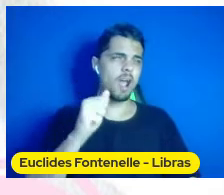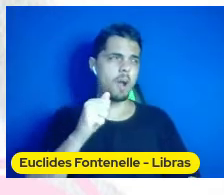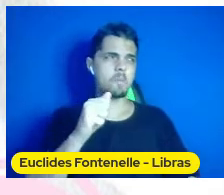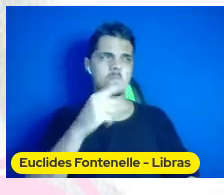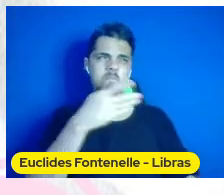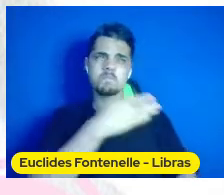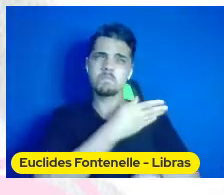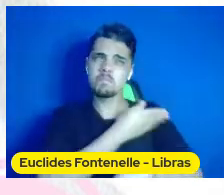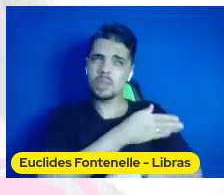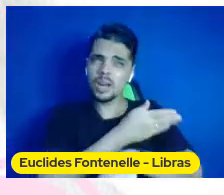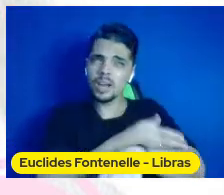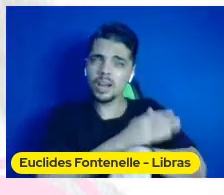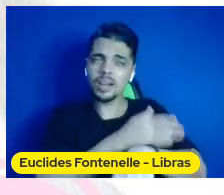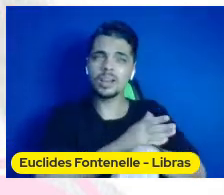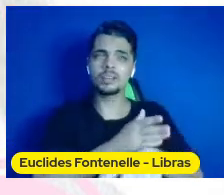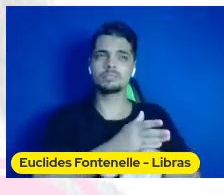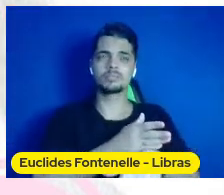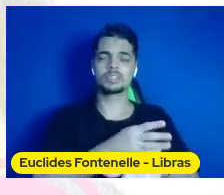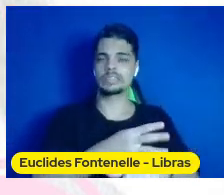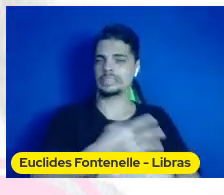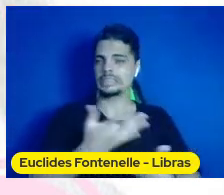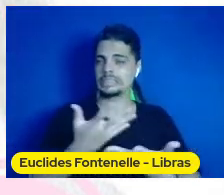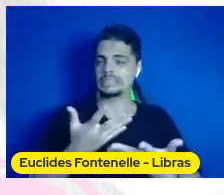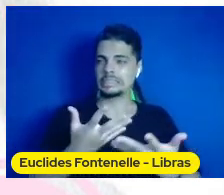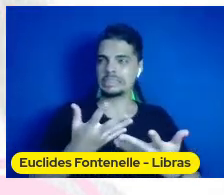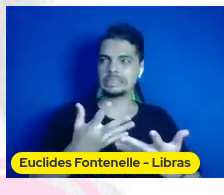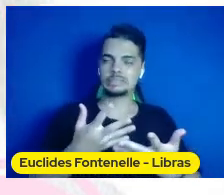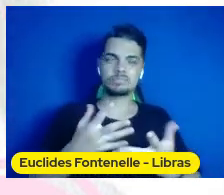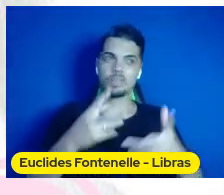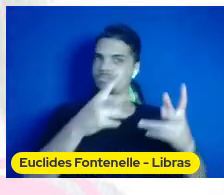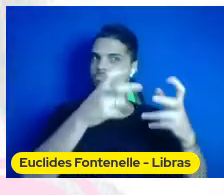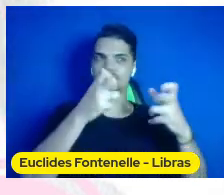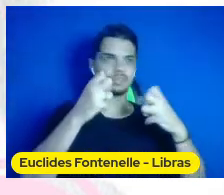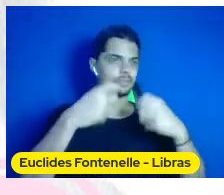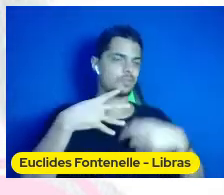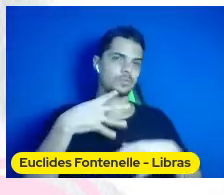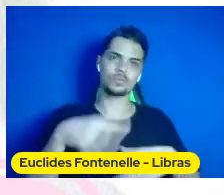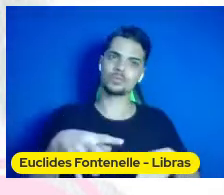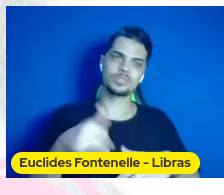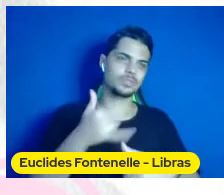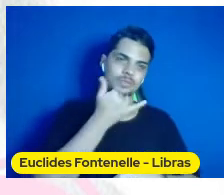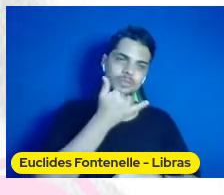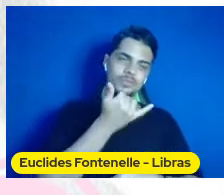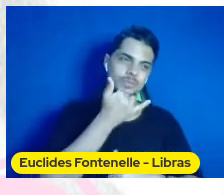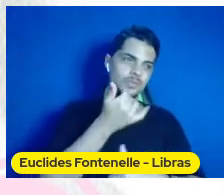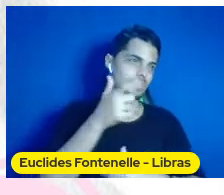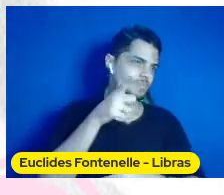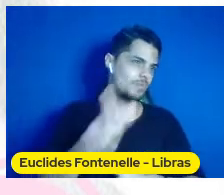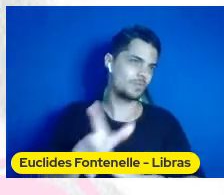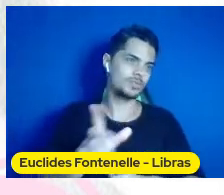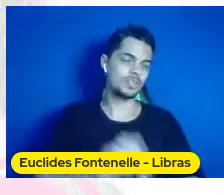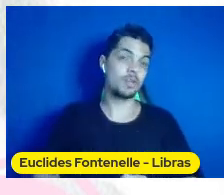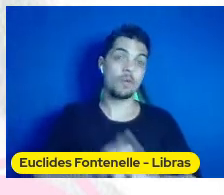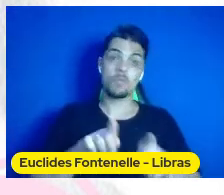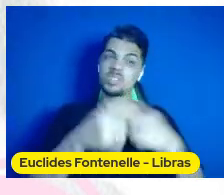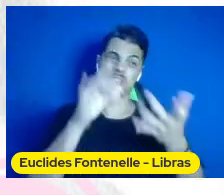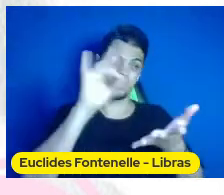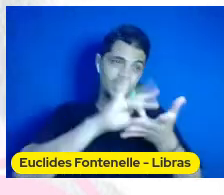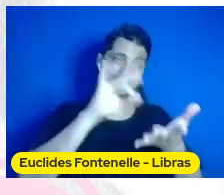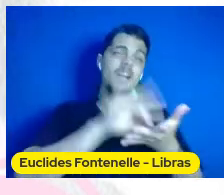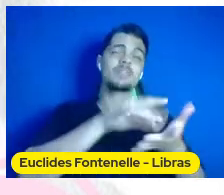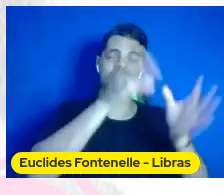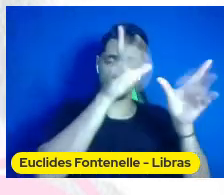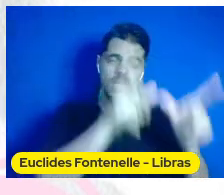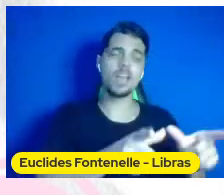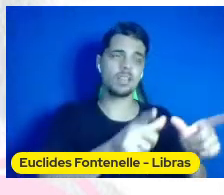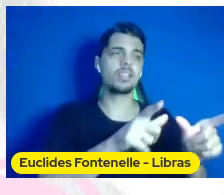consigo, simplesmente não me importo muito assim, com essa parte, né? É, foi, mas assim, nosso intuito